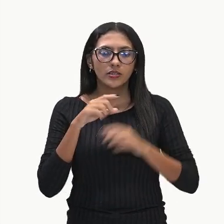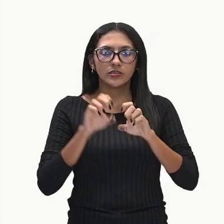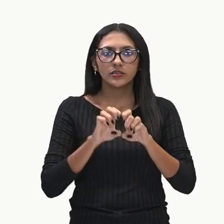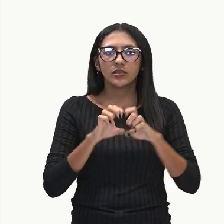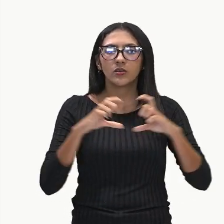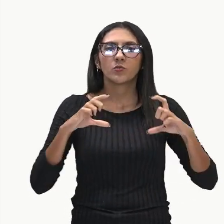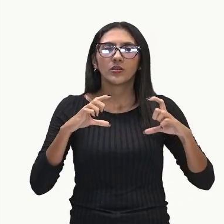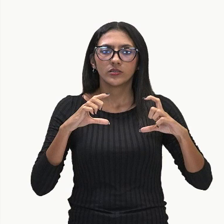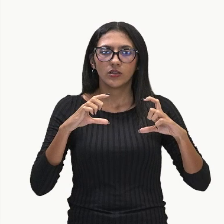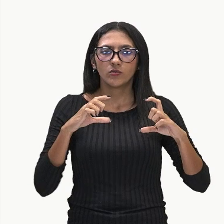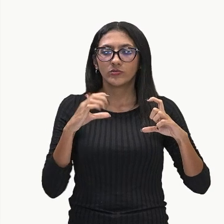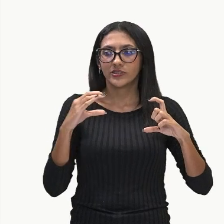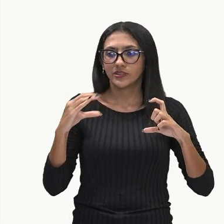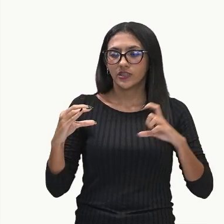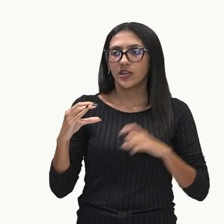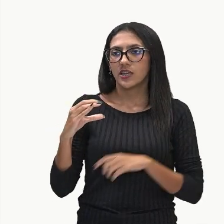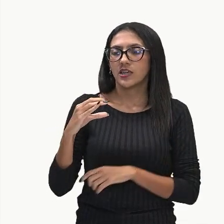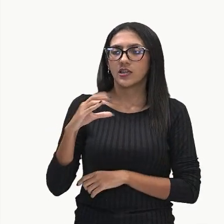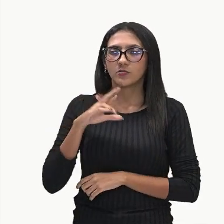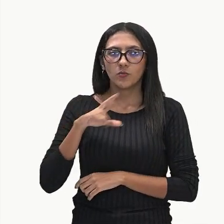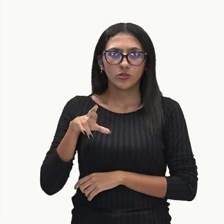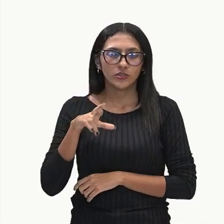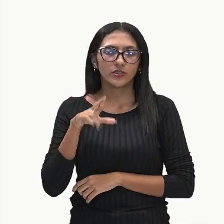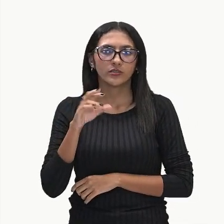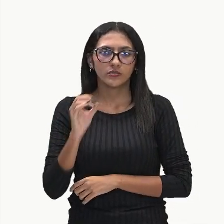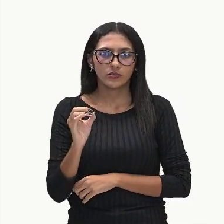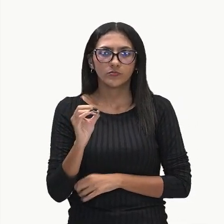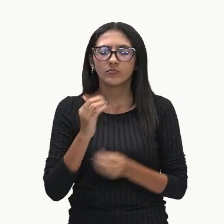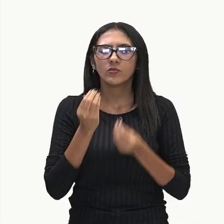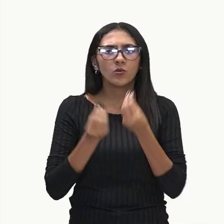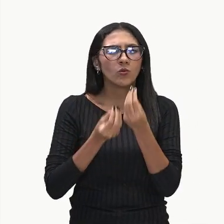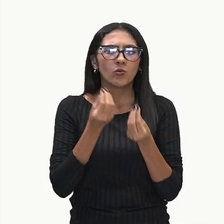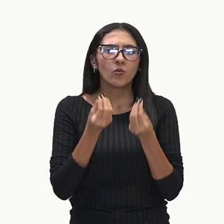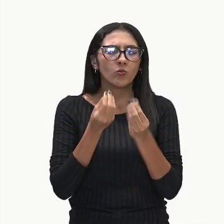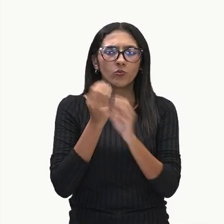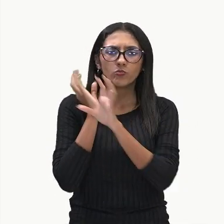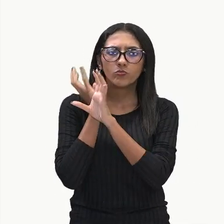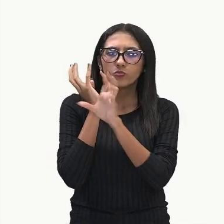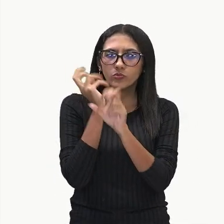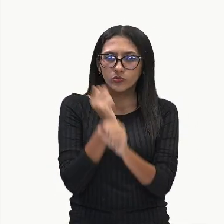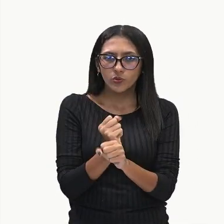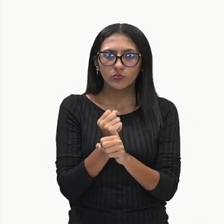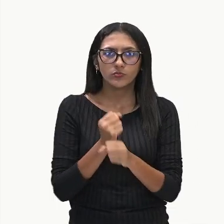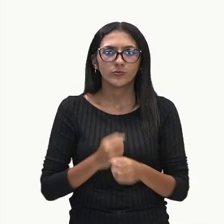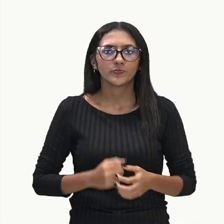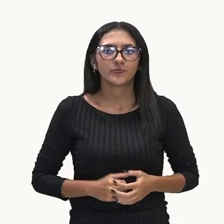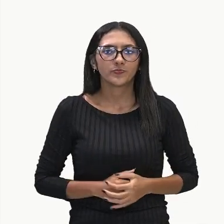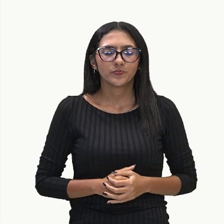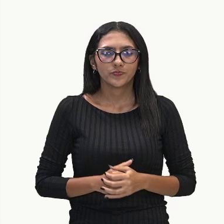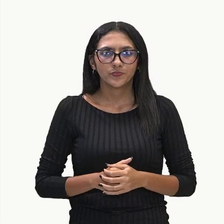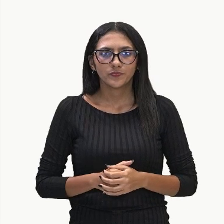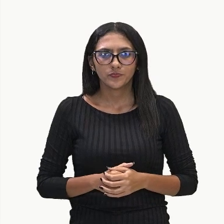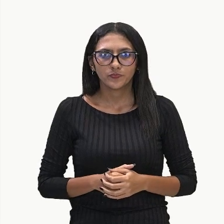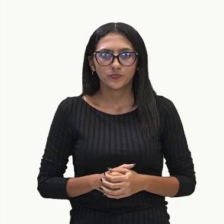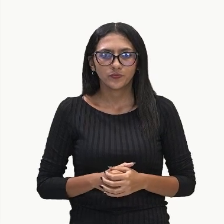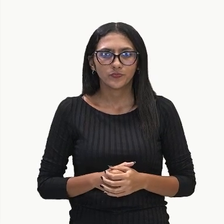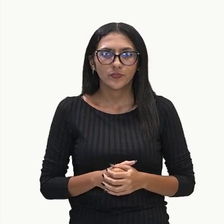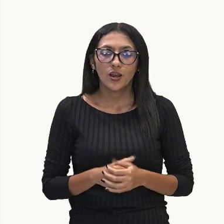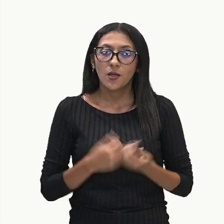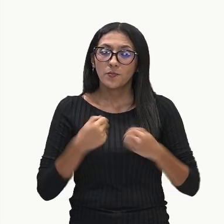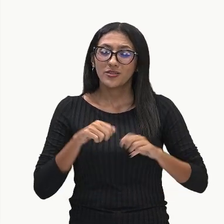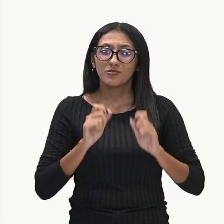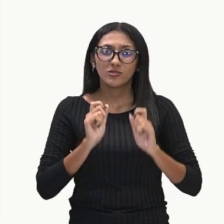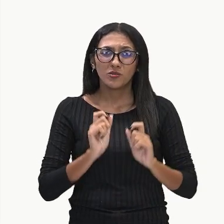C igual a zero. Como resolvê-la? Para resolvê-la, será usado quem?